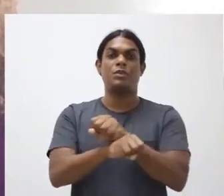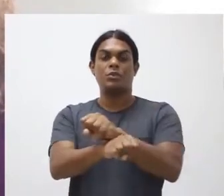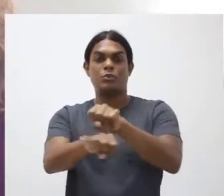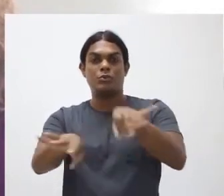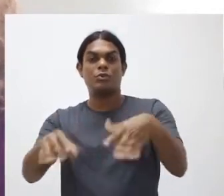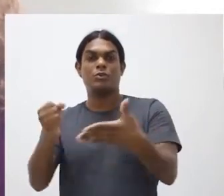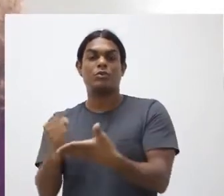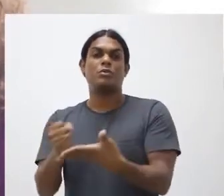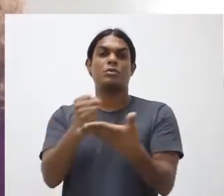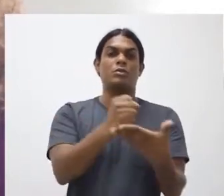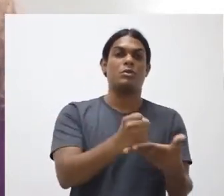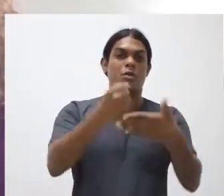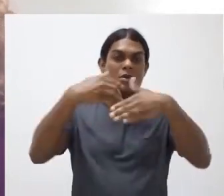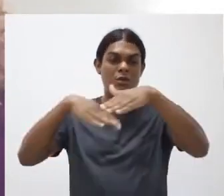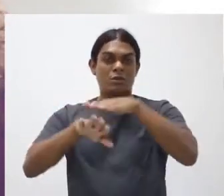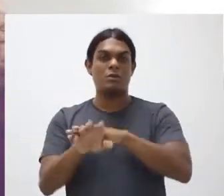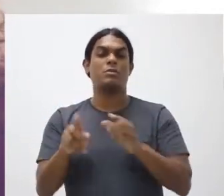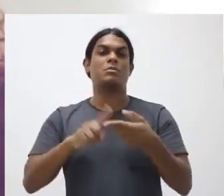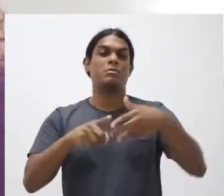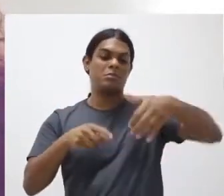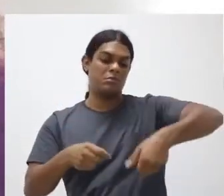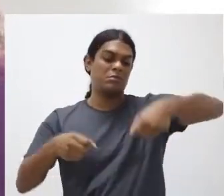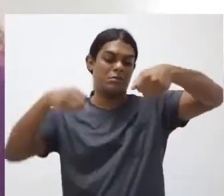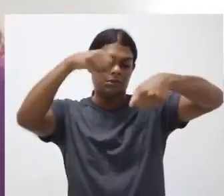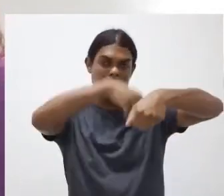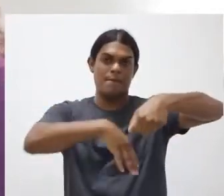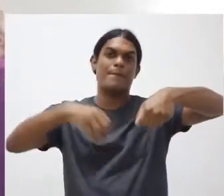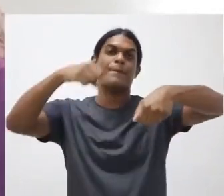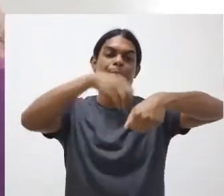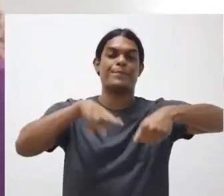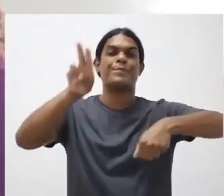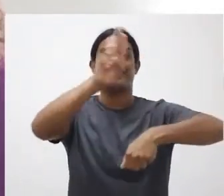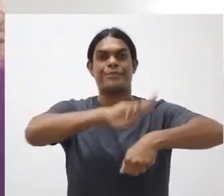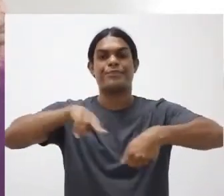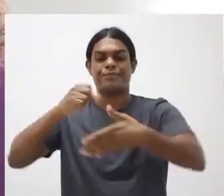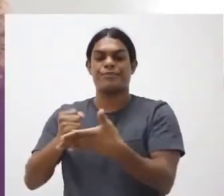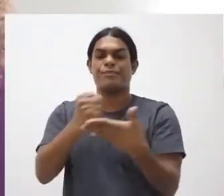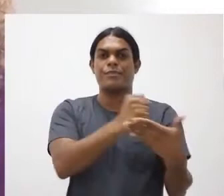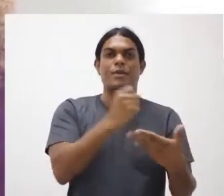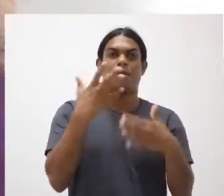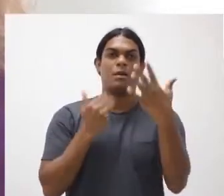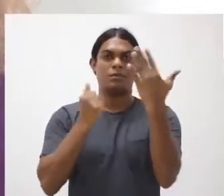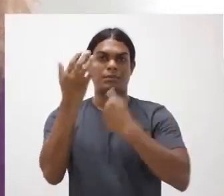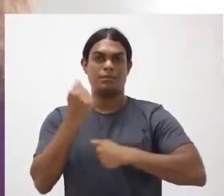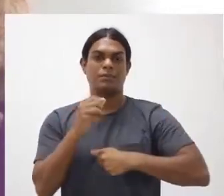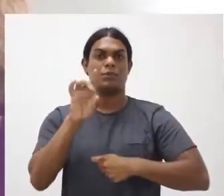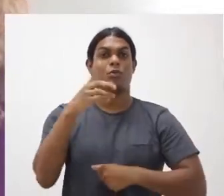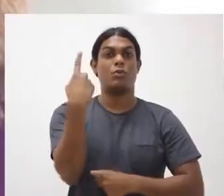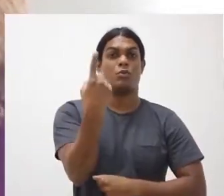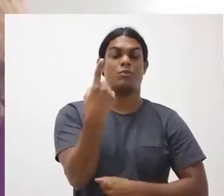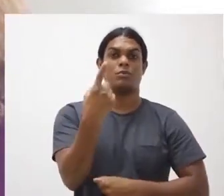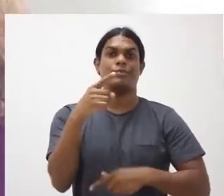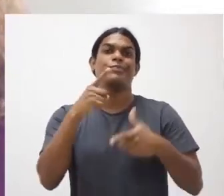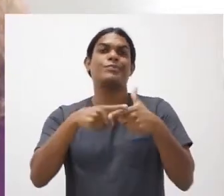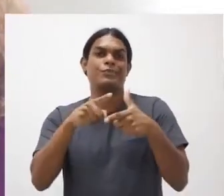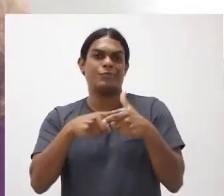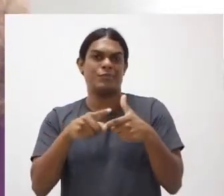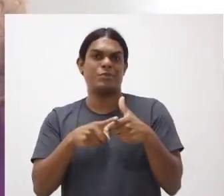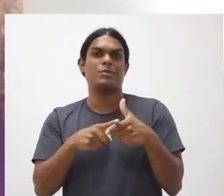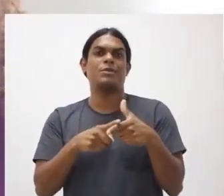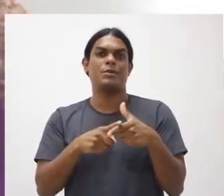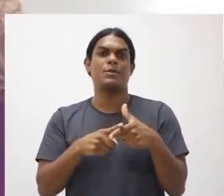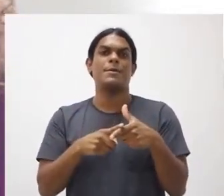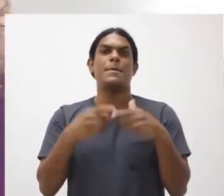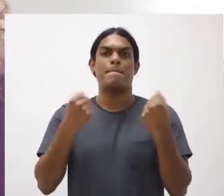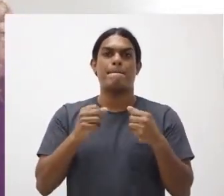na armazenagem, nas embalagens que são utilizadas para transportar esses alimentos. Esse é apenas um dos problemas enfrentados